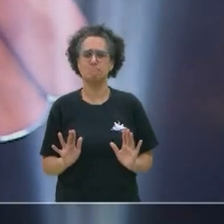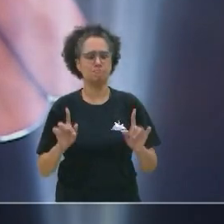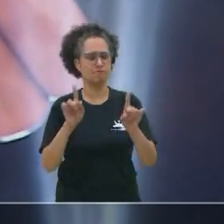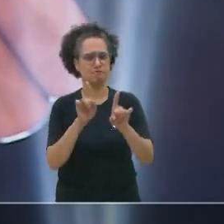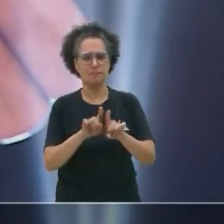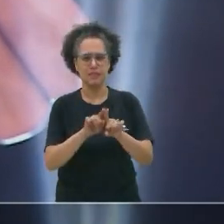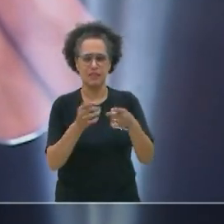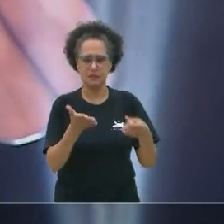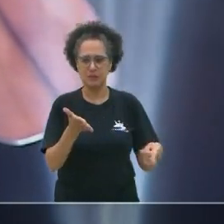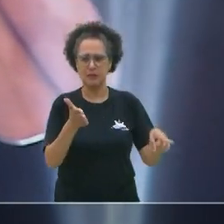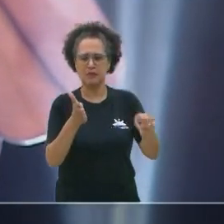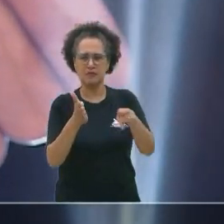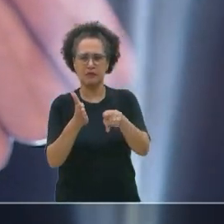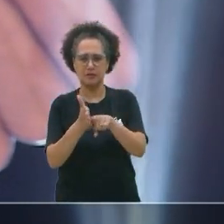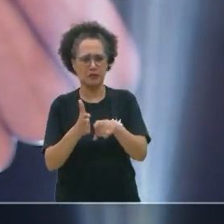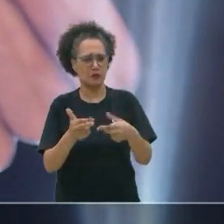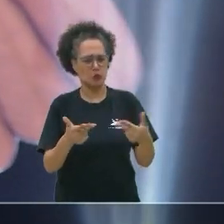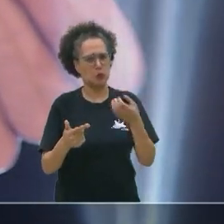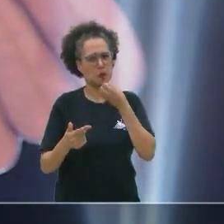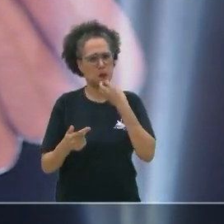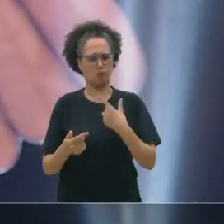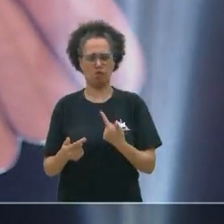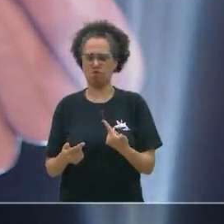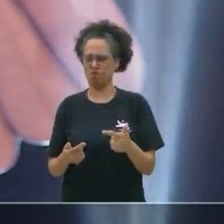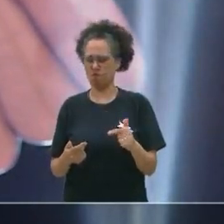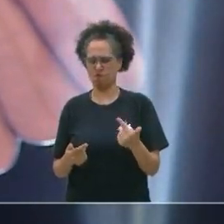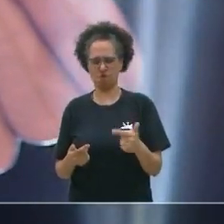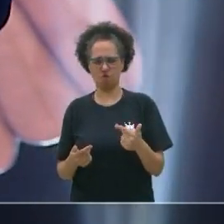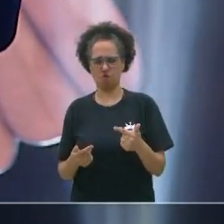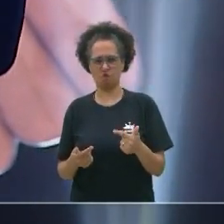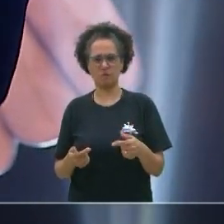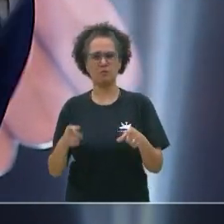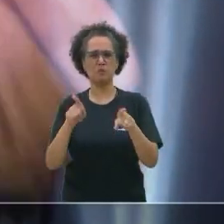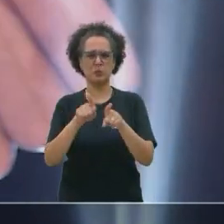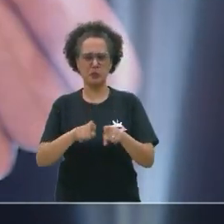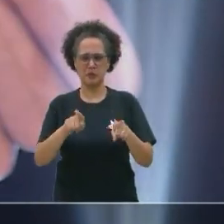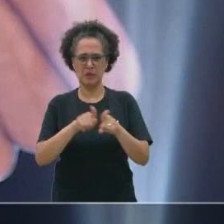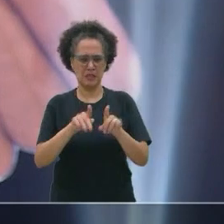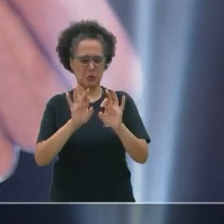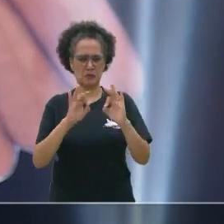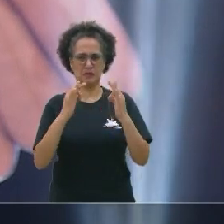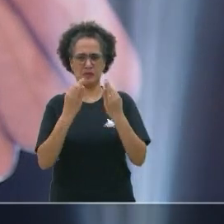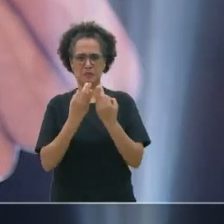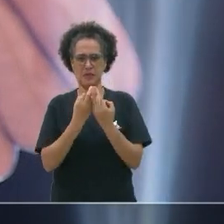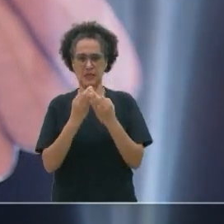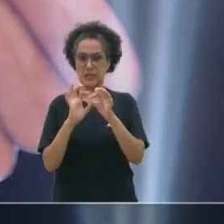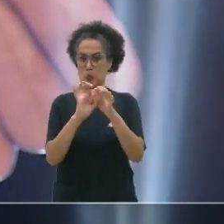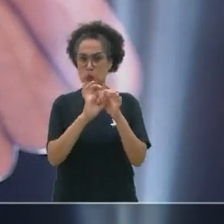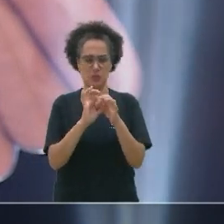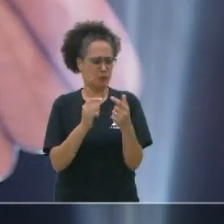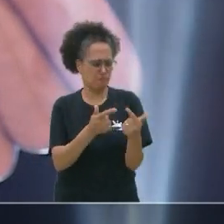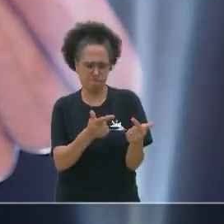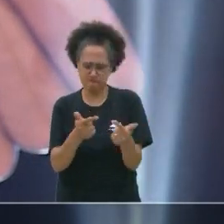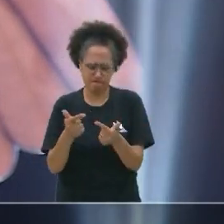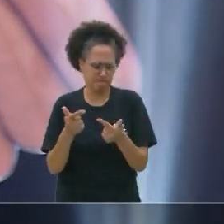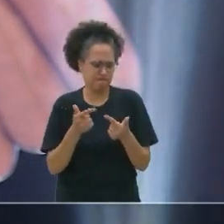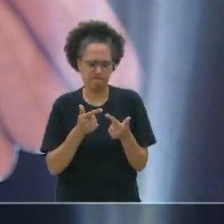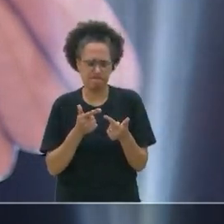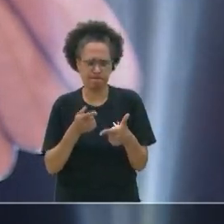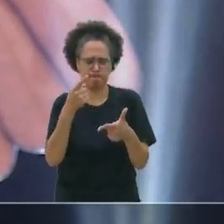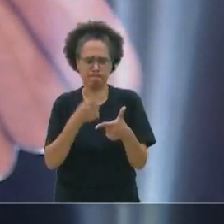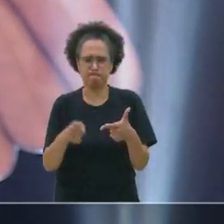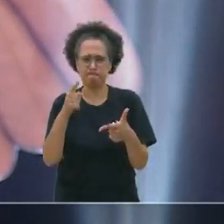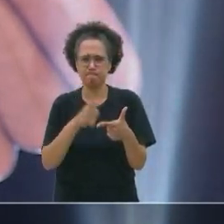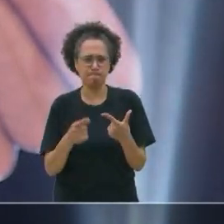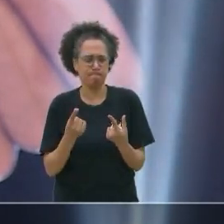volta as coisas não estão bem, mesmo que a família está desunida, os